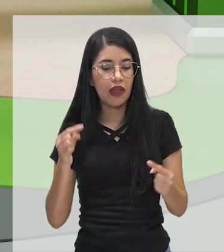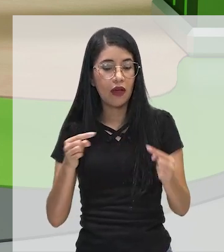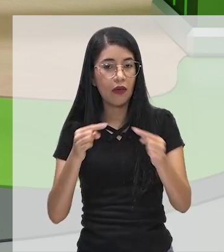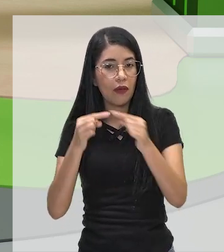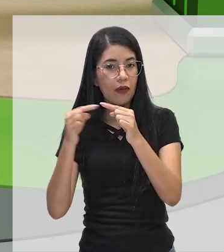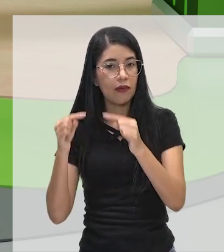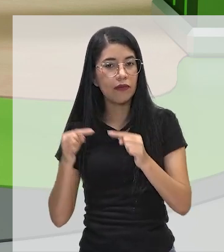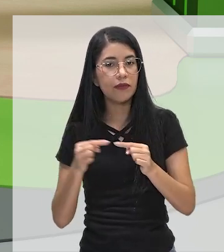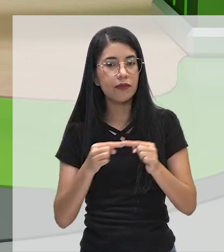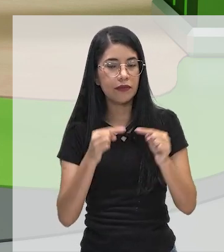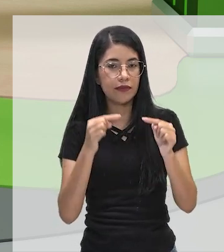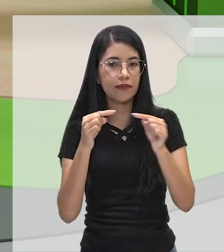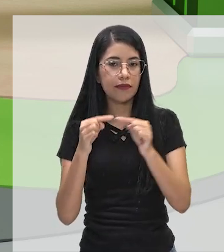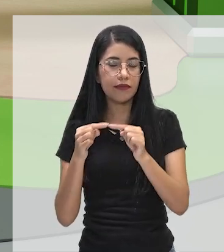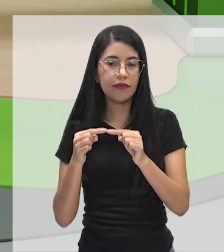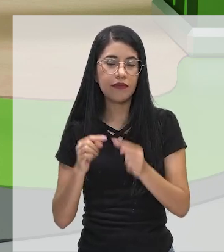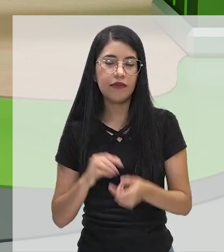alinhados